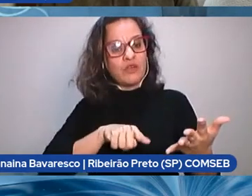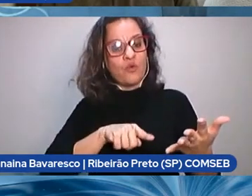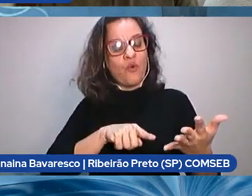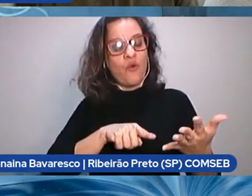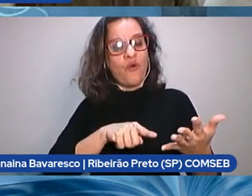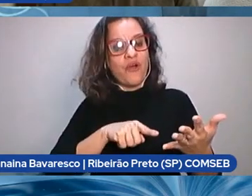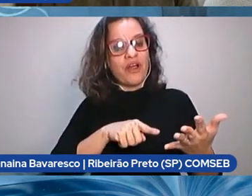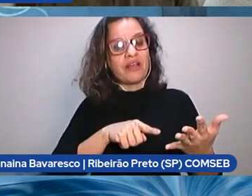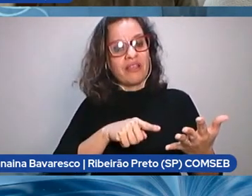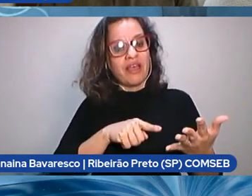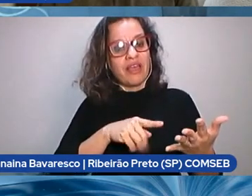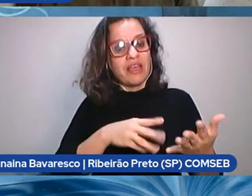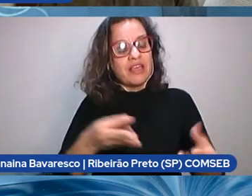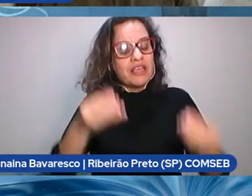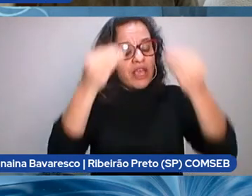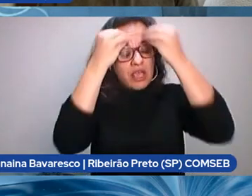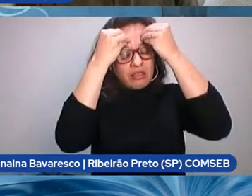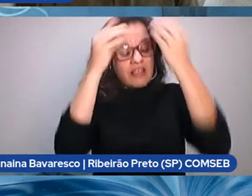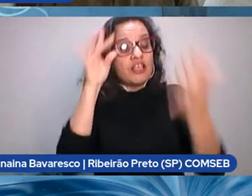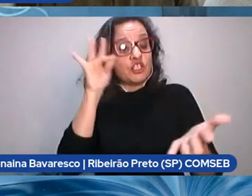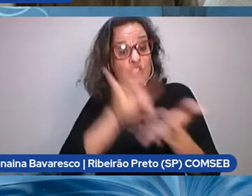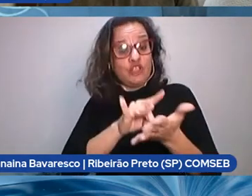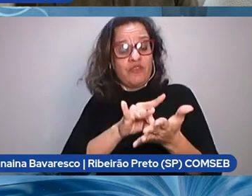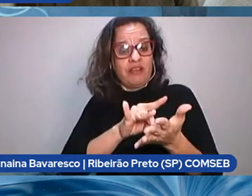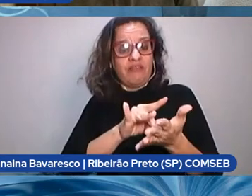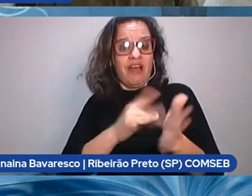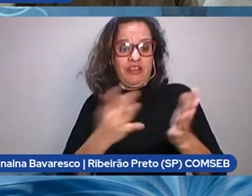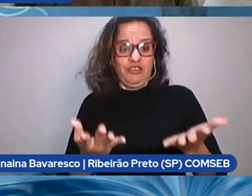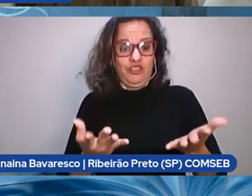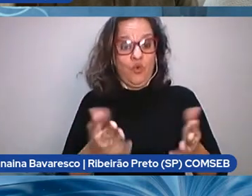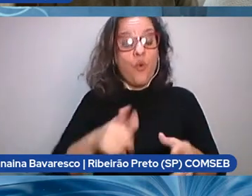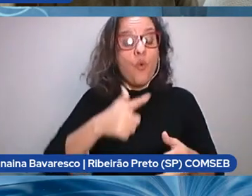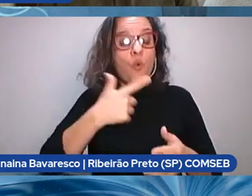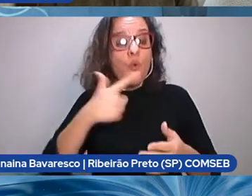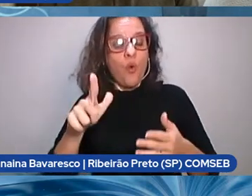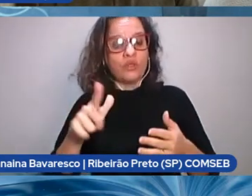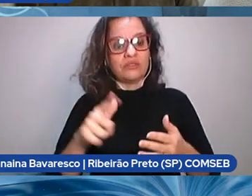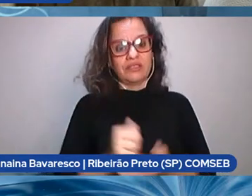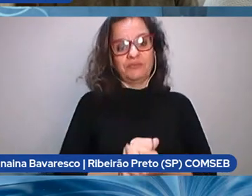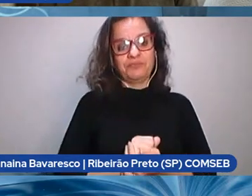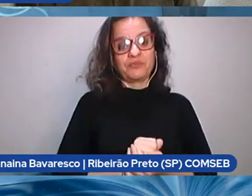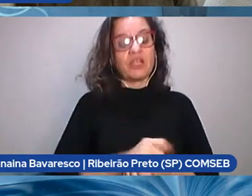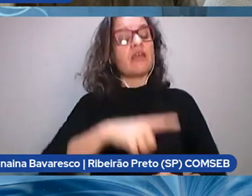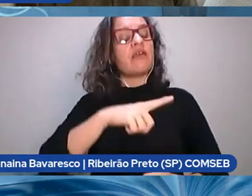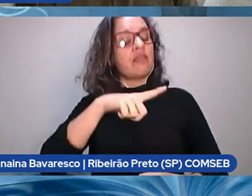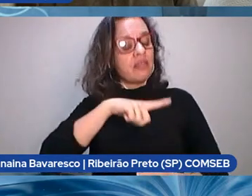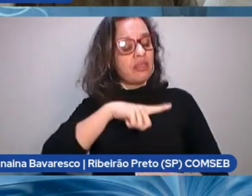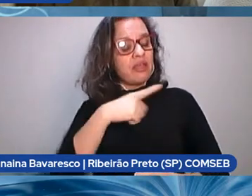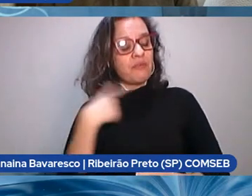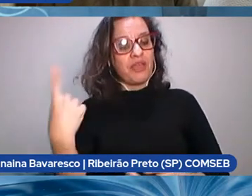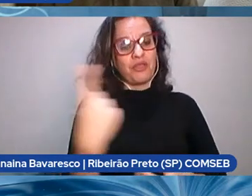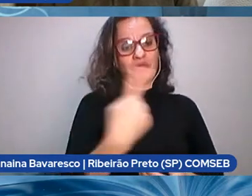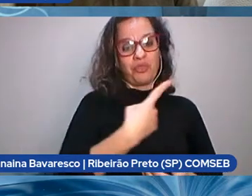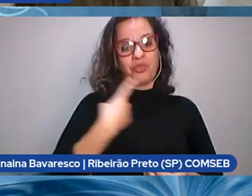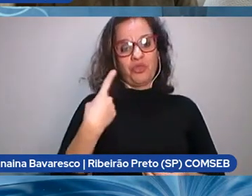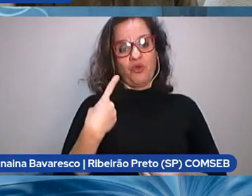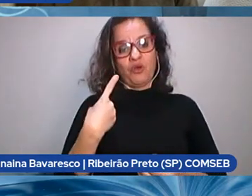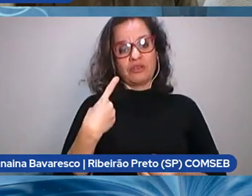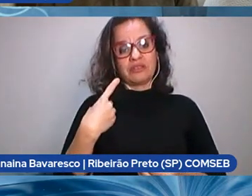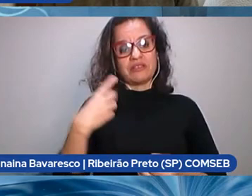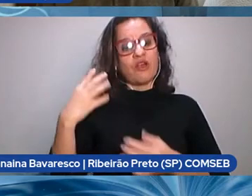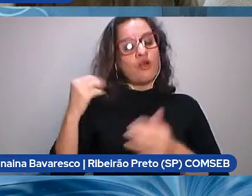você se divorcia dessa ideia. Uma outra coisa é que nós também deixamos, durante